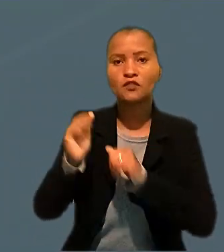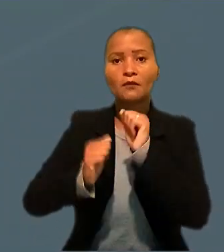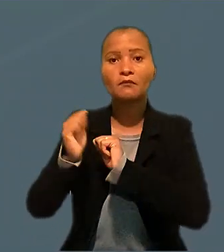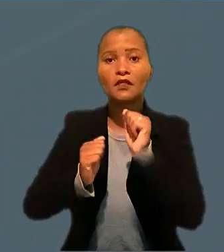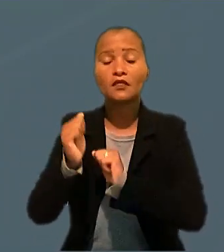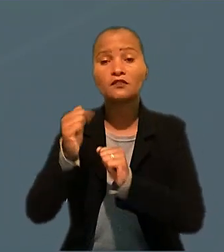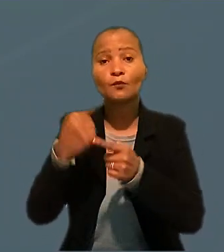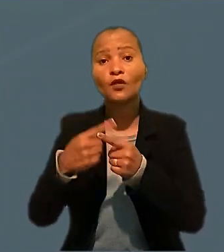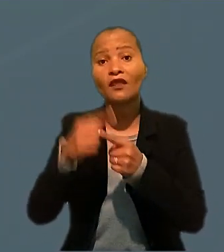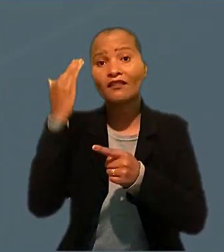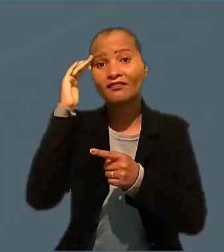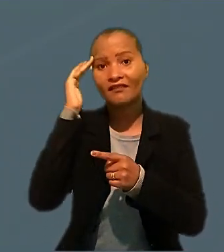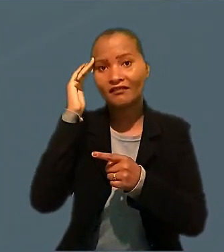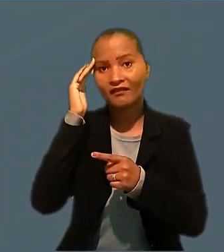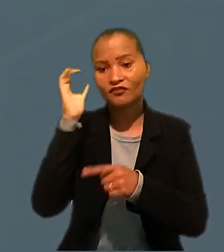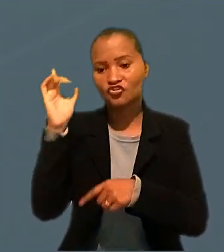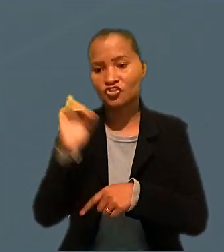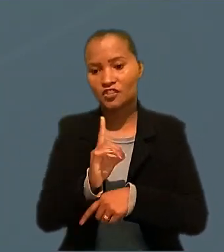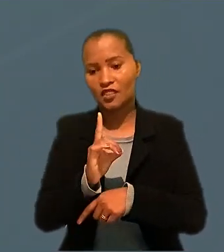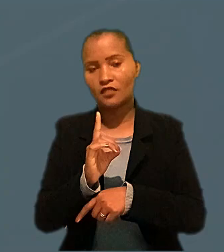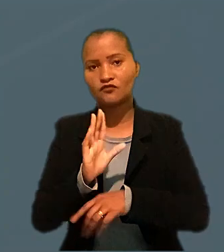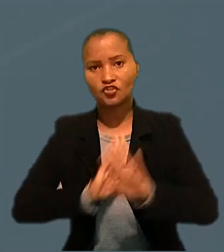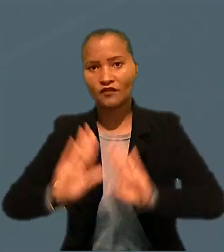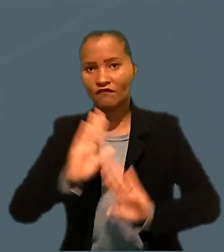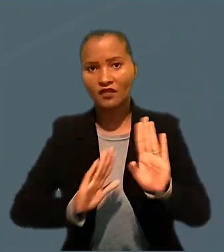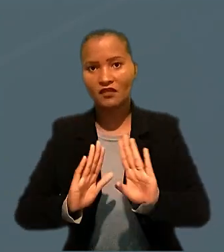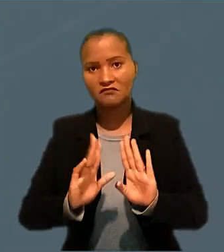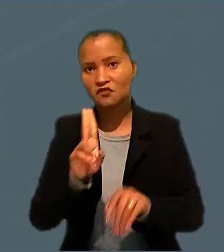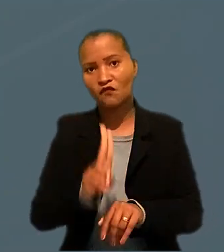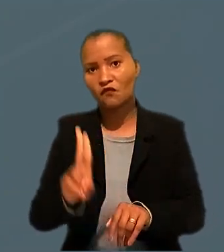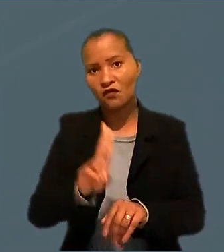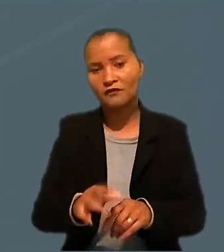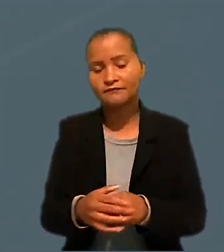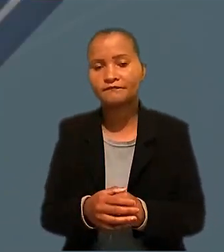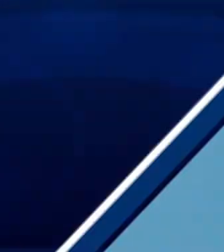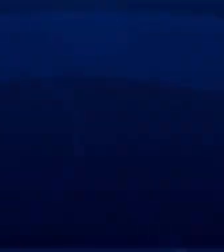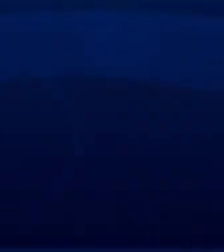da empresa por entenderem que o direito de defesa não foi cerceado.